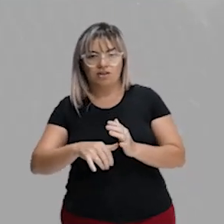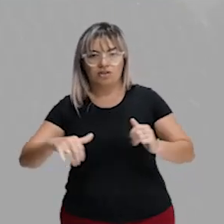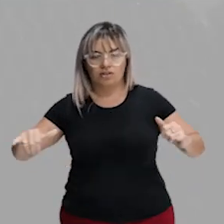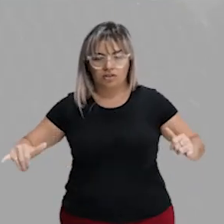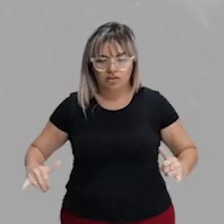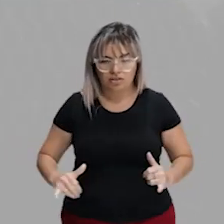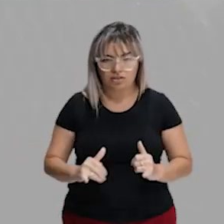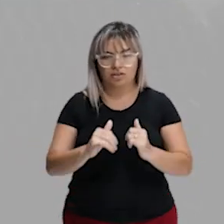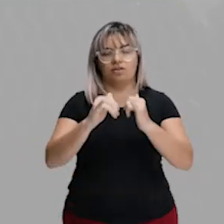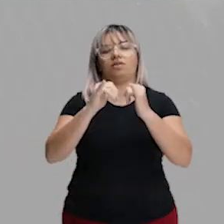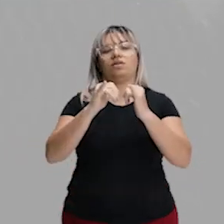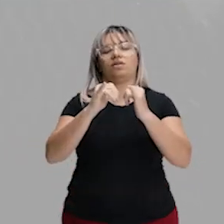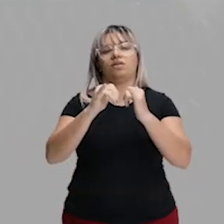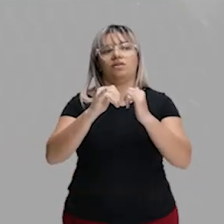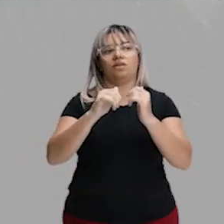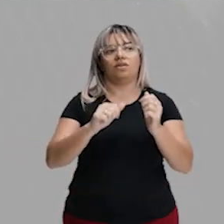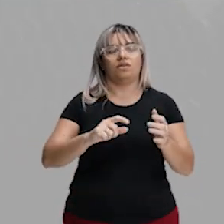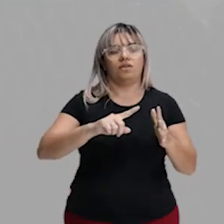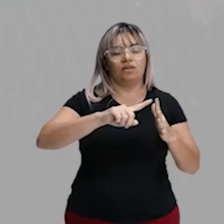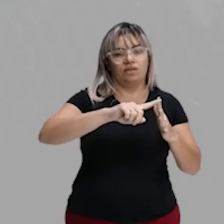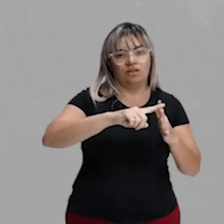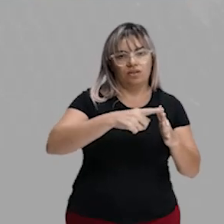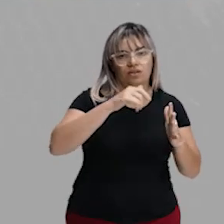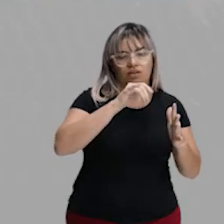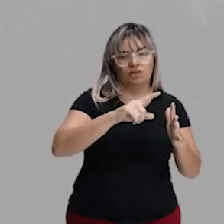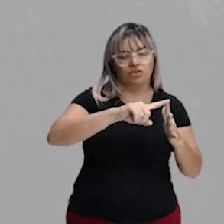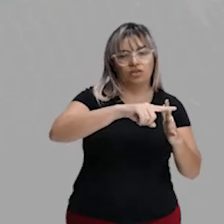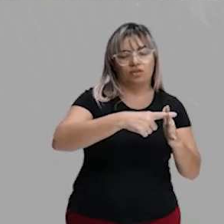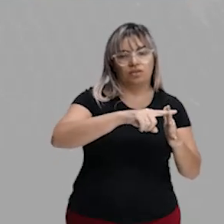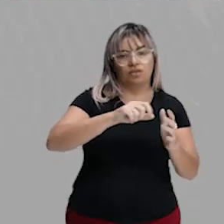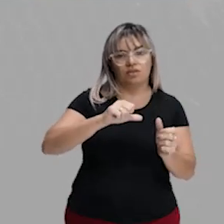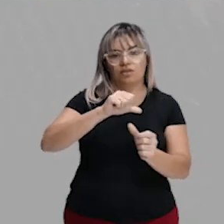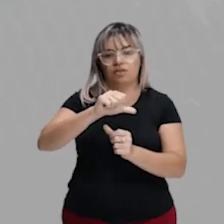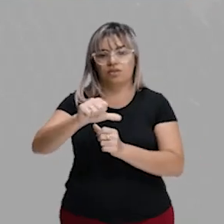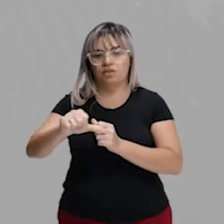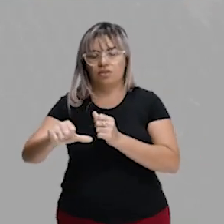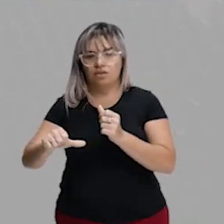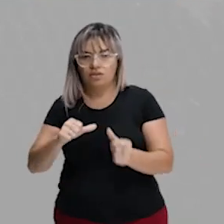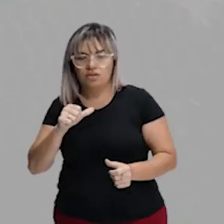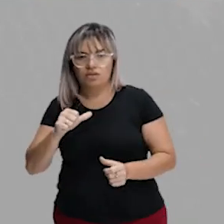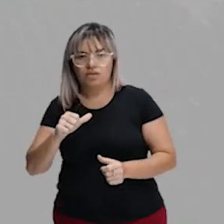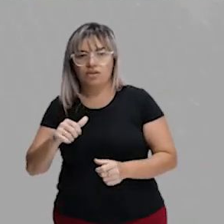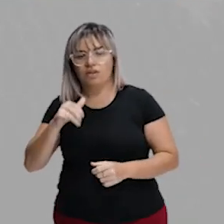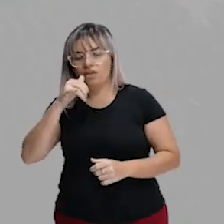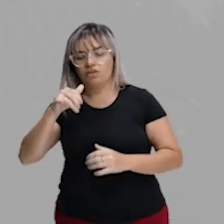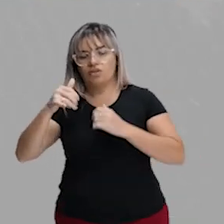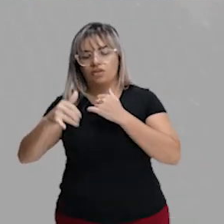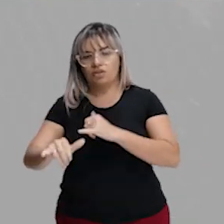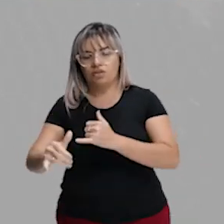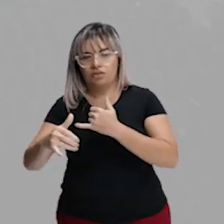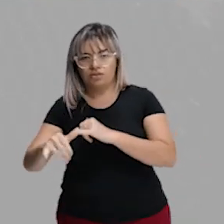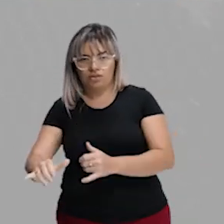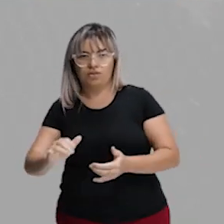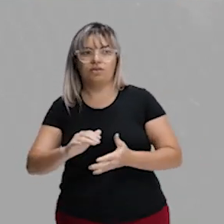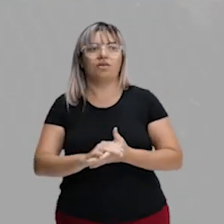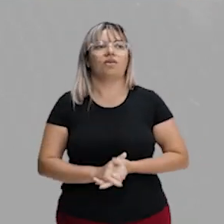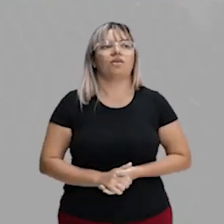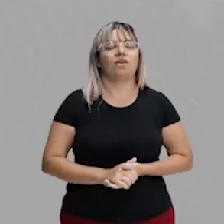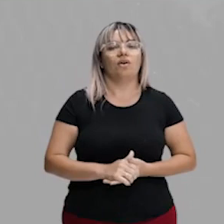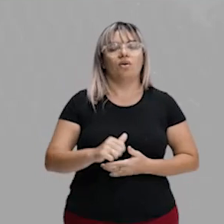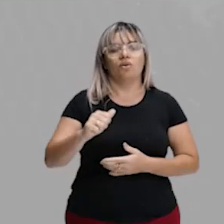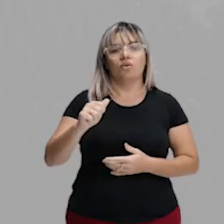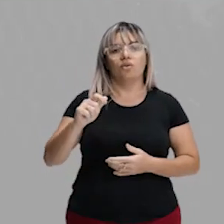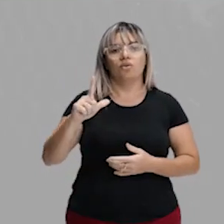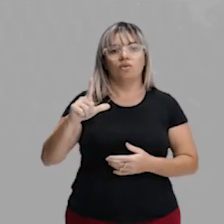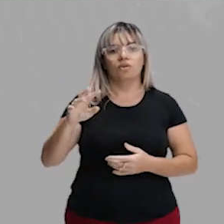ok? Então esses são exemplos aí de geradores, né? Os alternadores também são geradores,